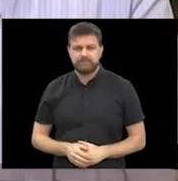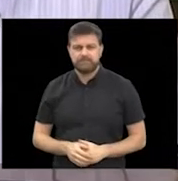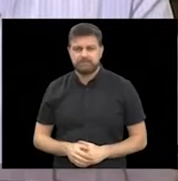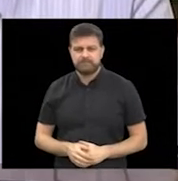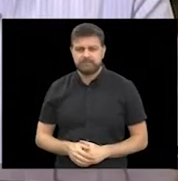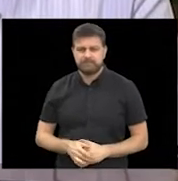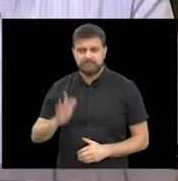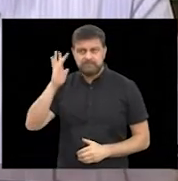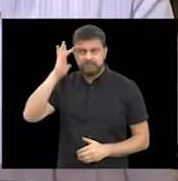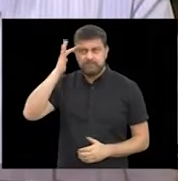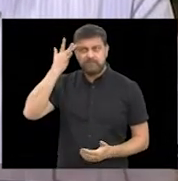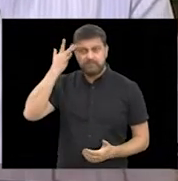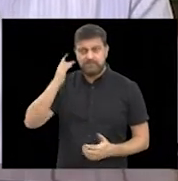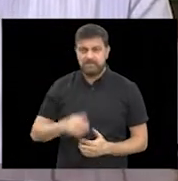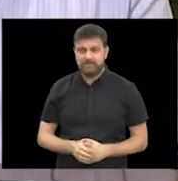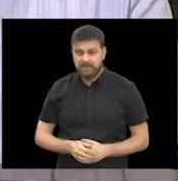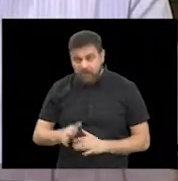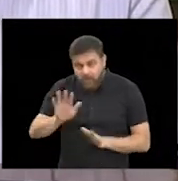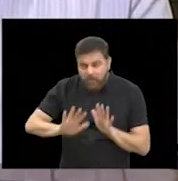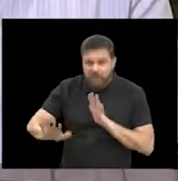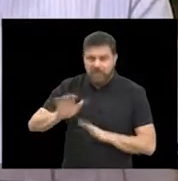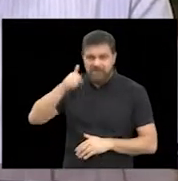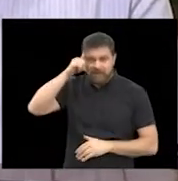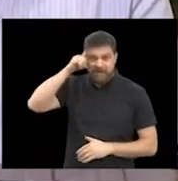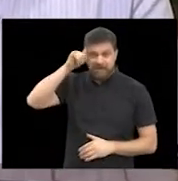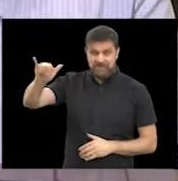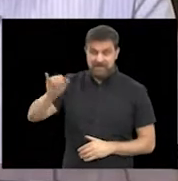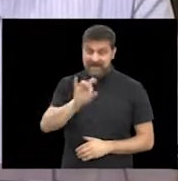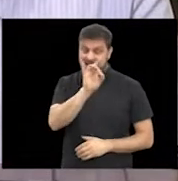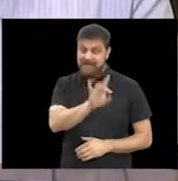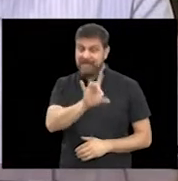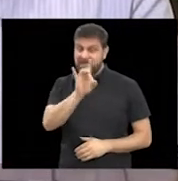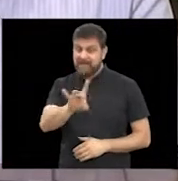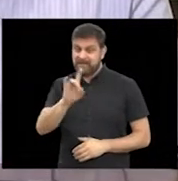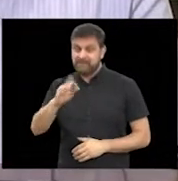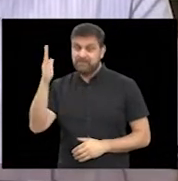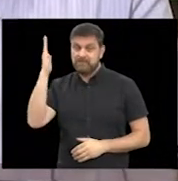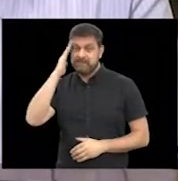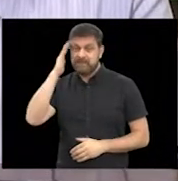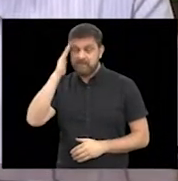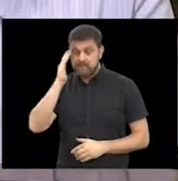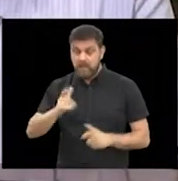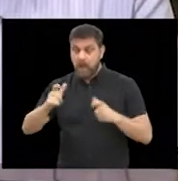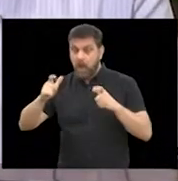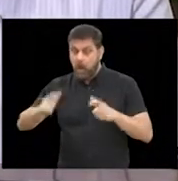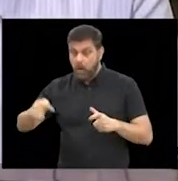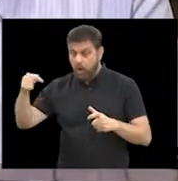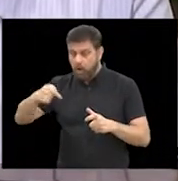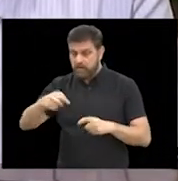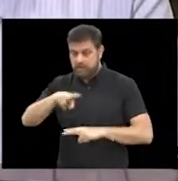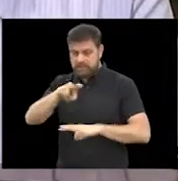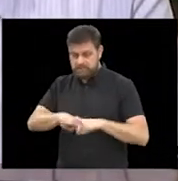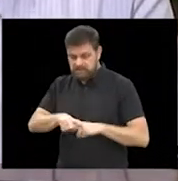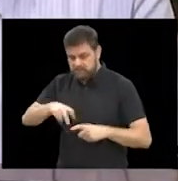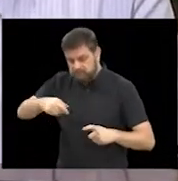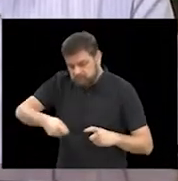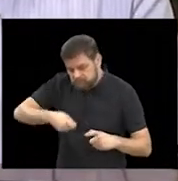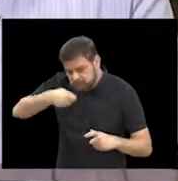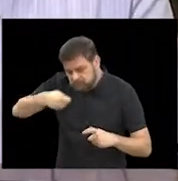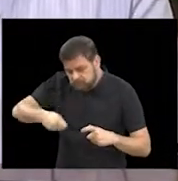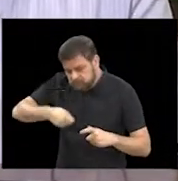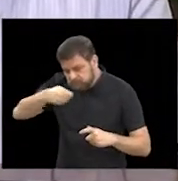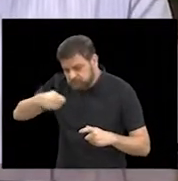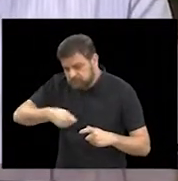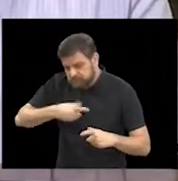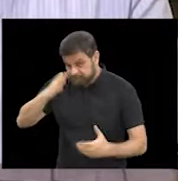eu acho que assim, a prevenção é cada um escolher um local onde você vai se alimentar,